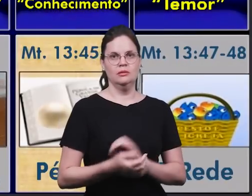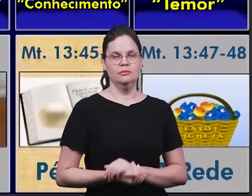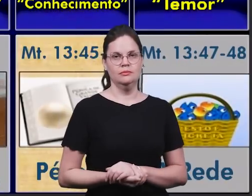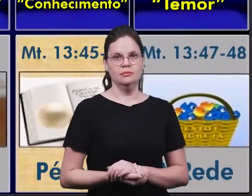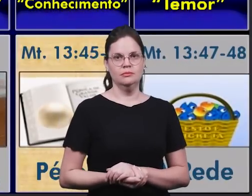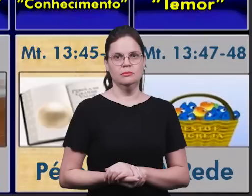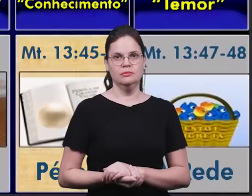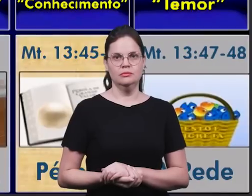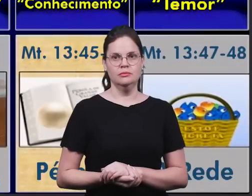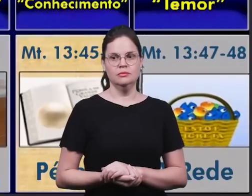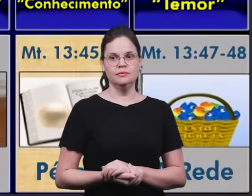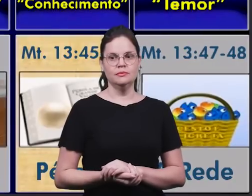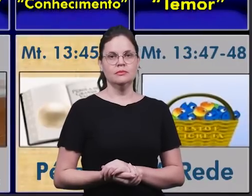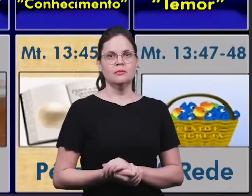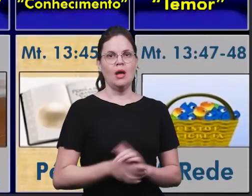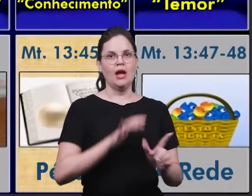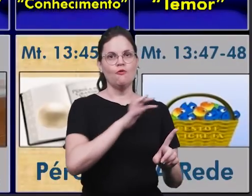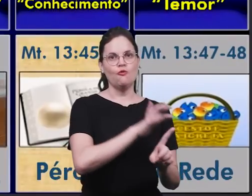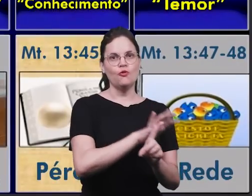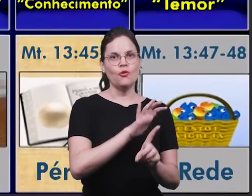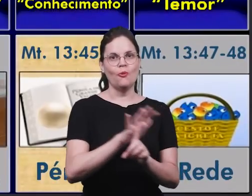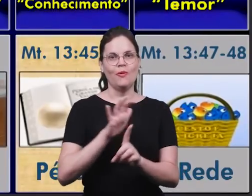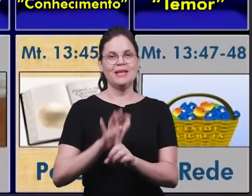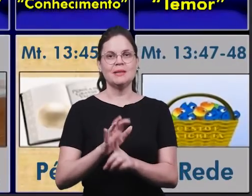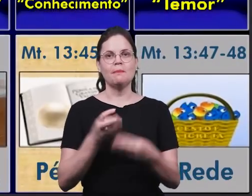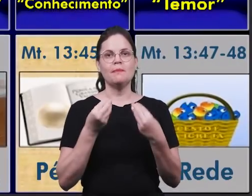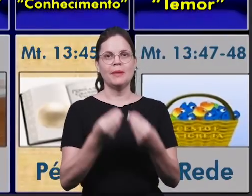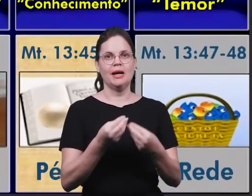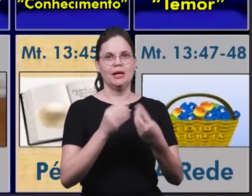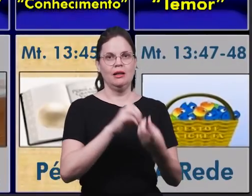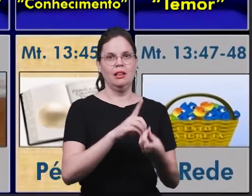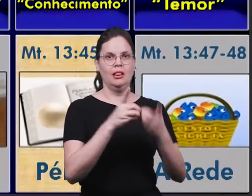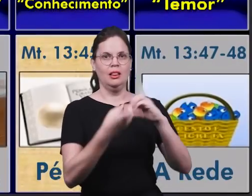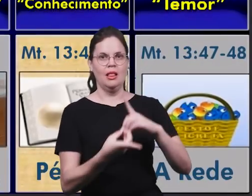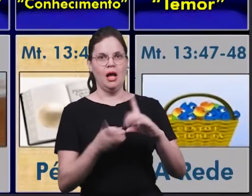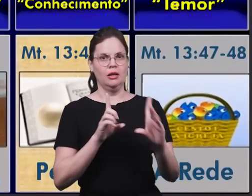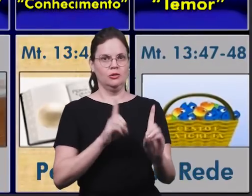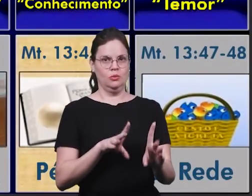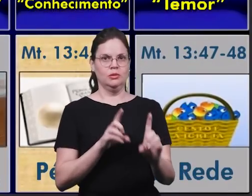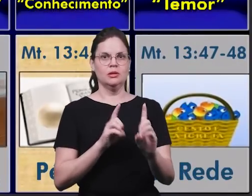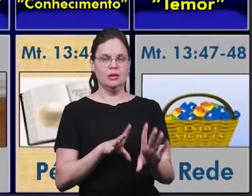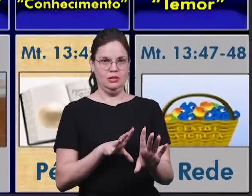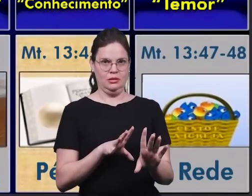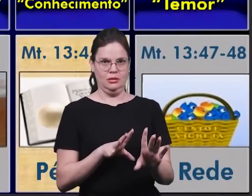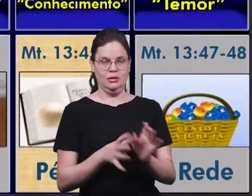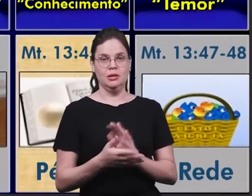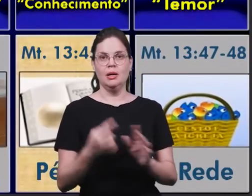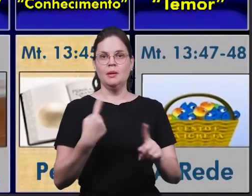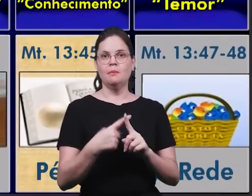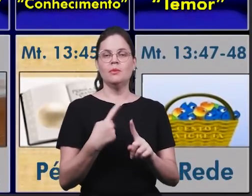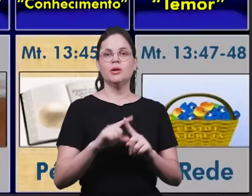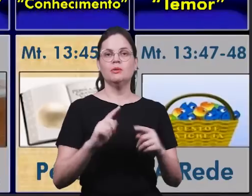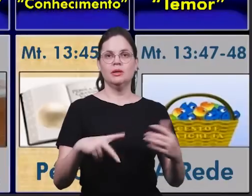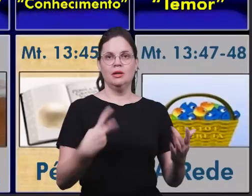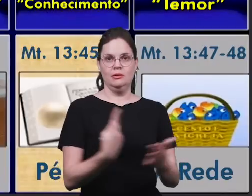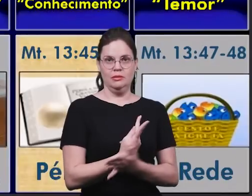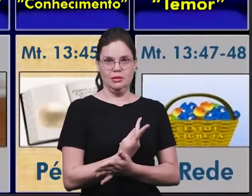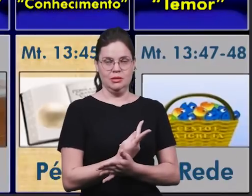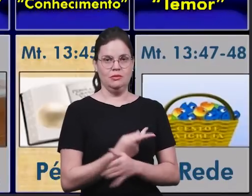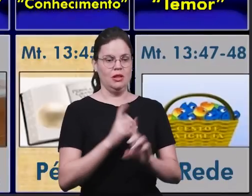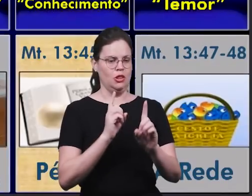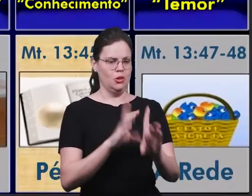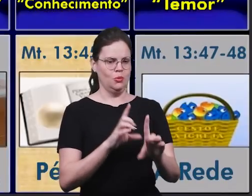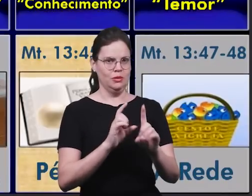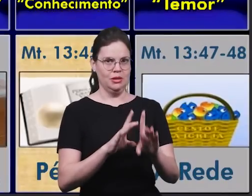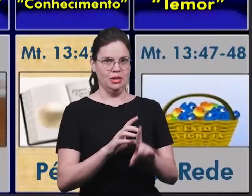do ensino da doutrina. Ela deixou de ser apostólica e passou